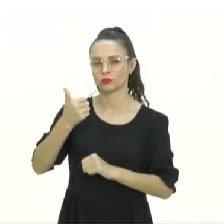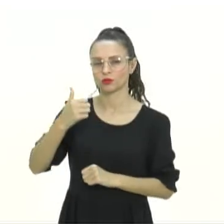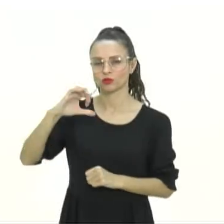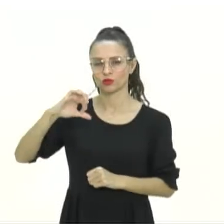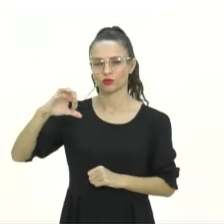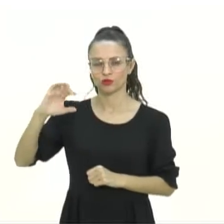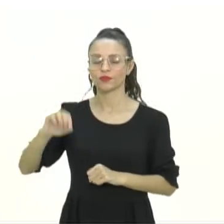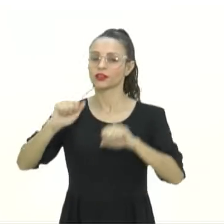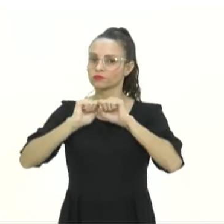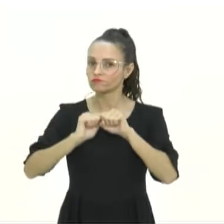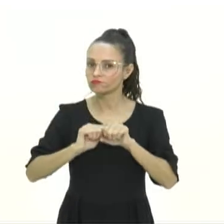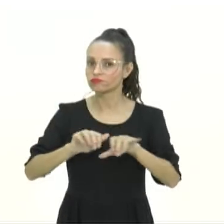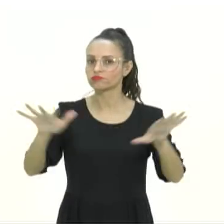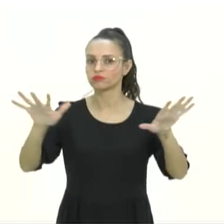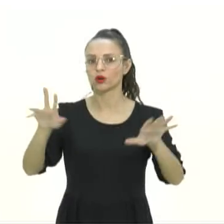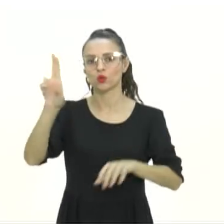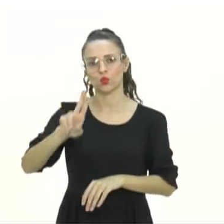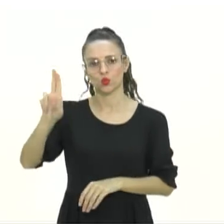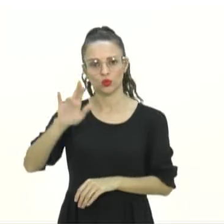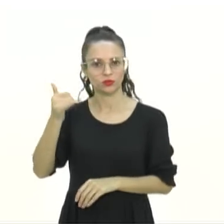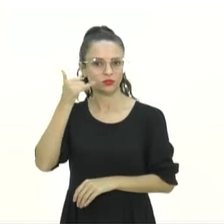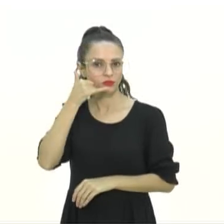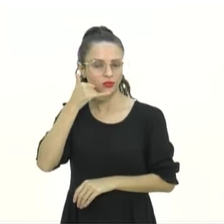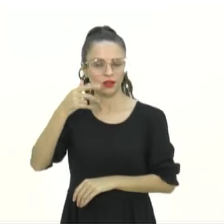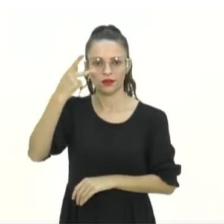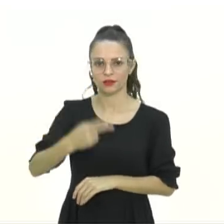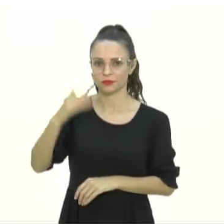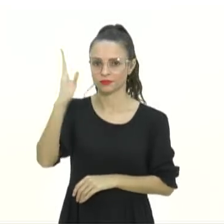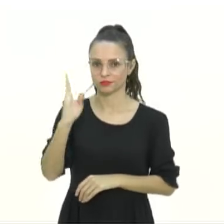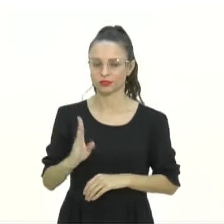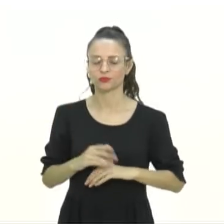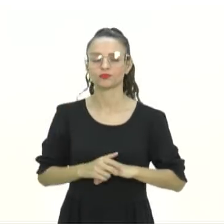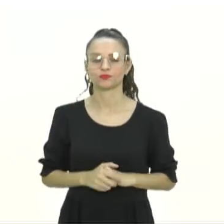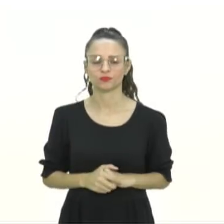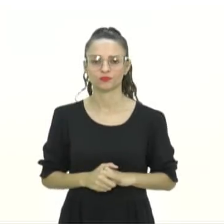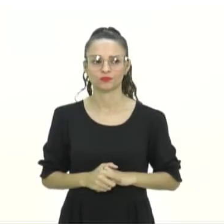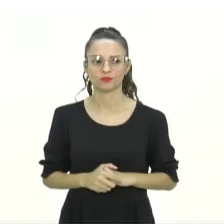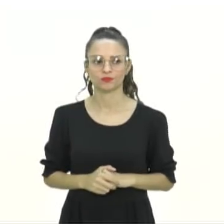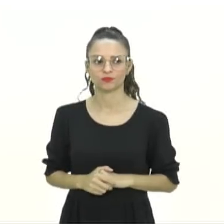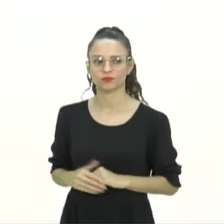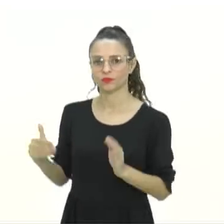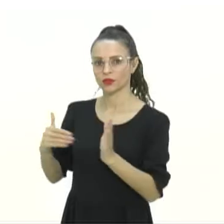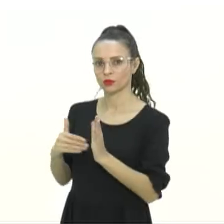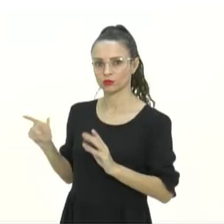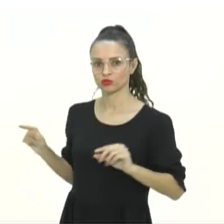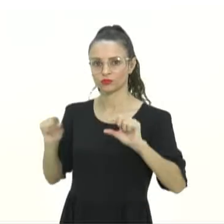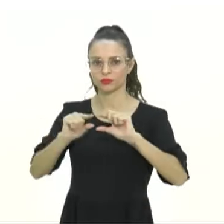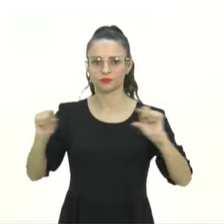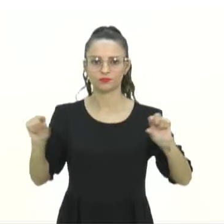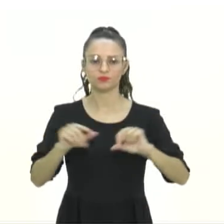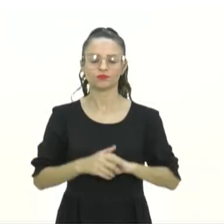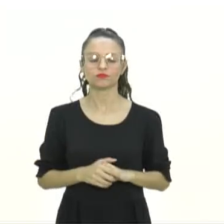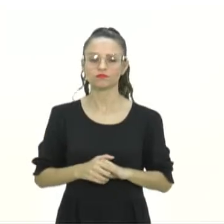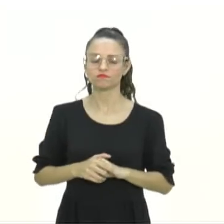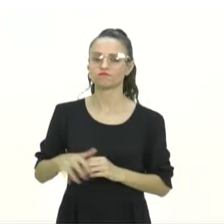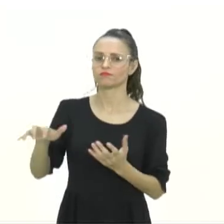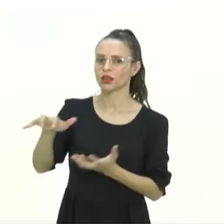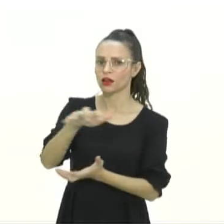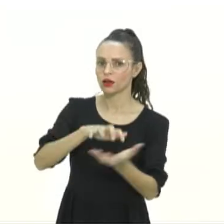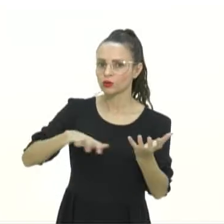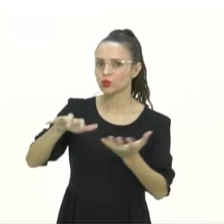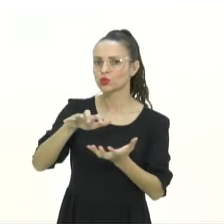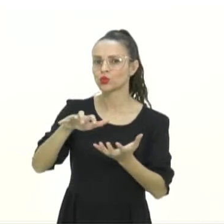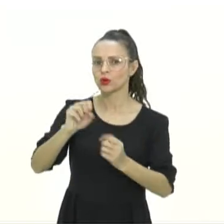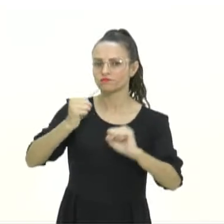se popularizou o uso de celulares no Brasil. E a próxima ainda, a última, as revoluções